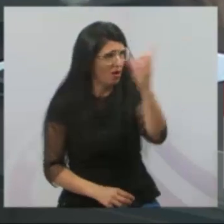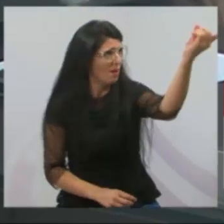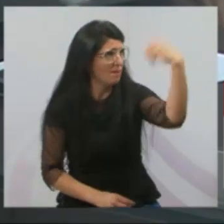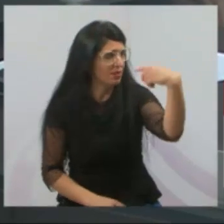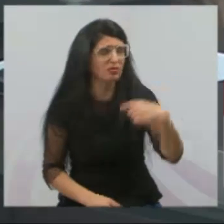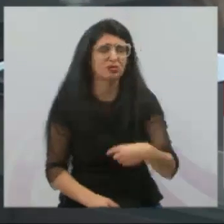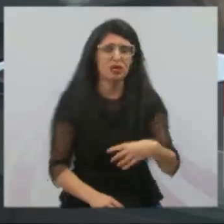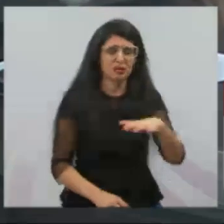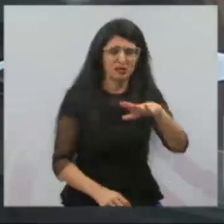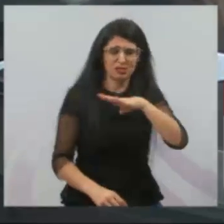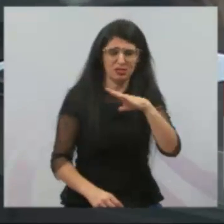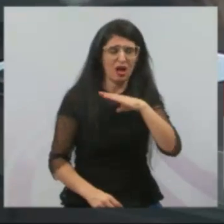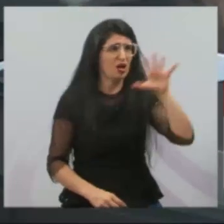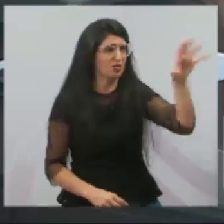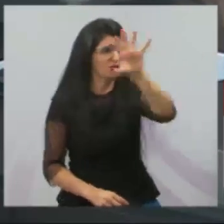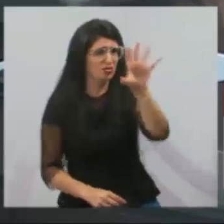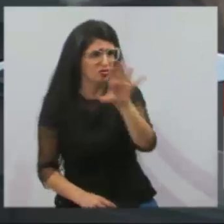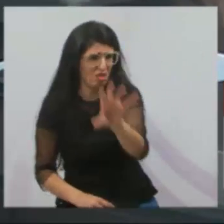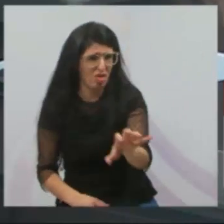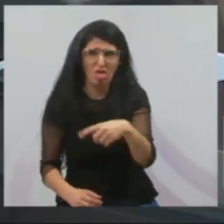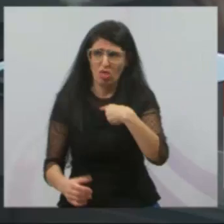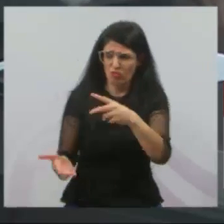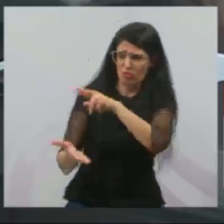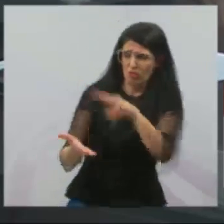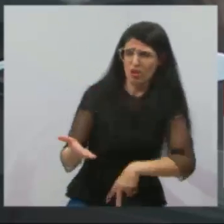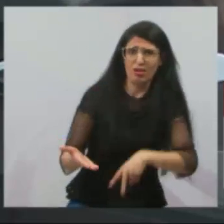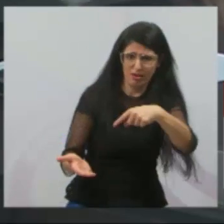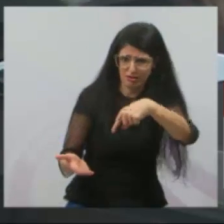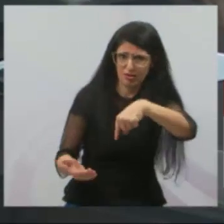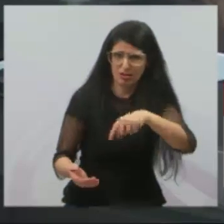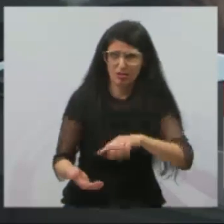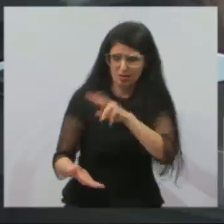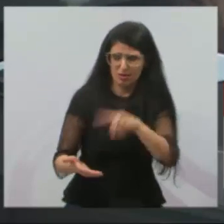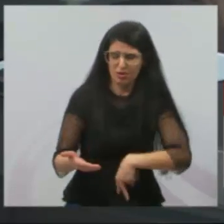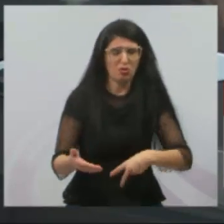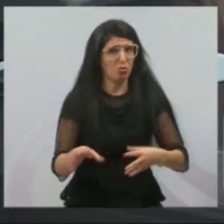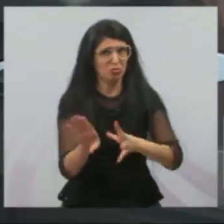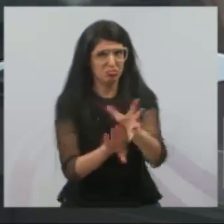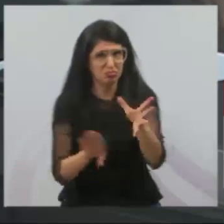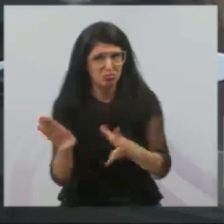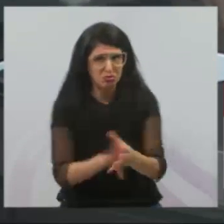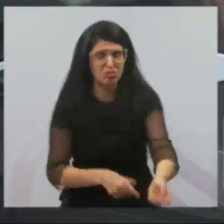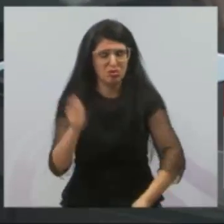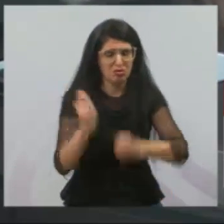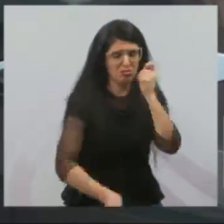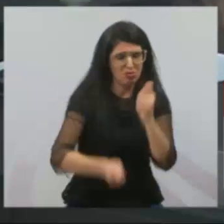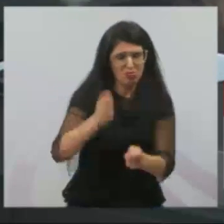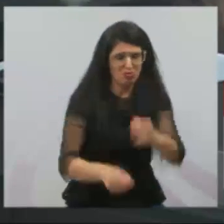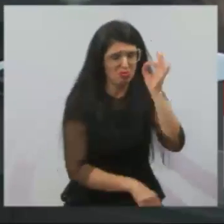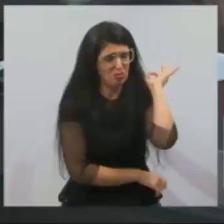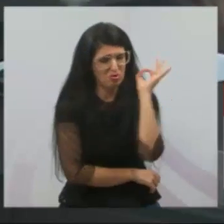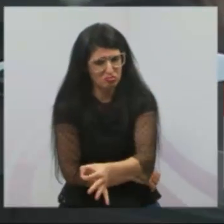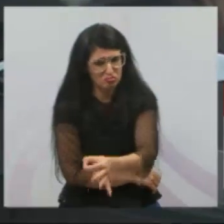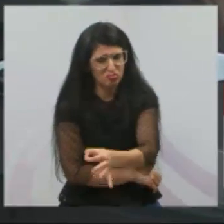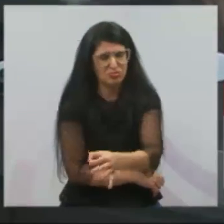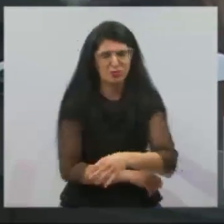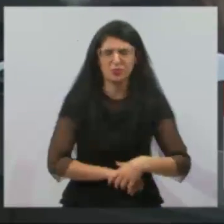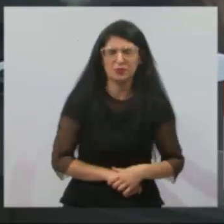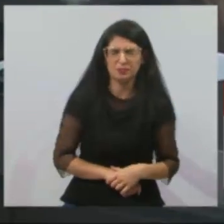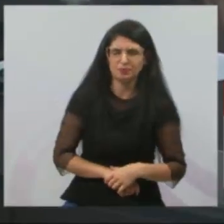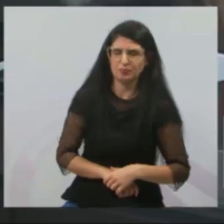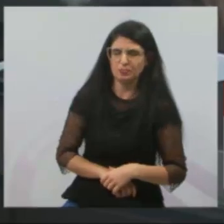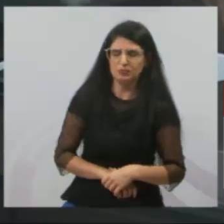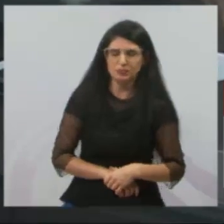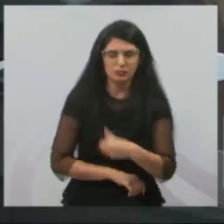municípios a decisão. Eu vou ler aqui um parecer do conselheiro do Tribunal de Contas, o